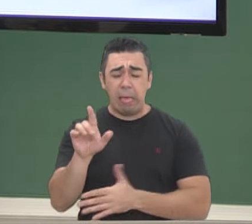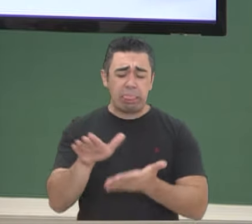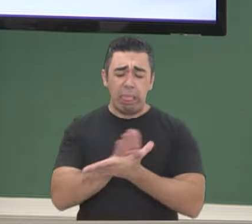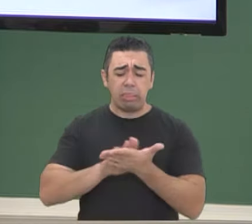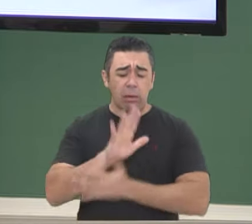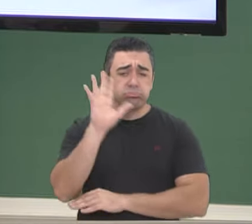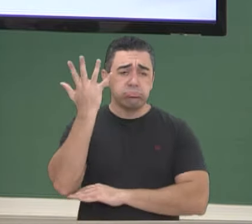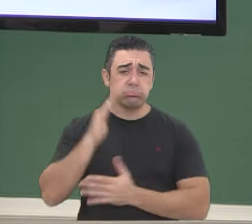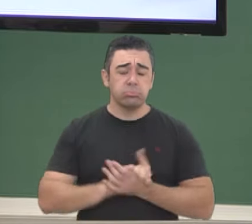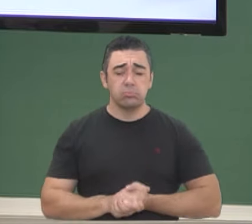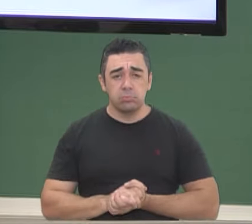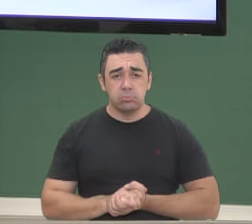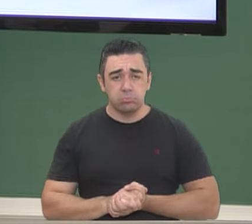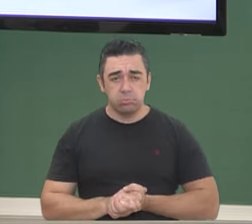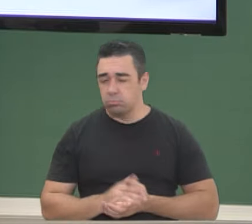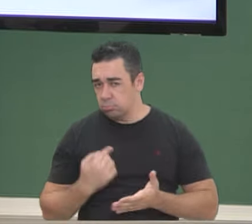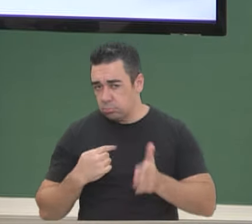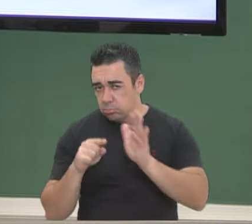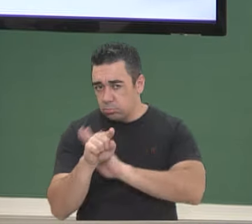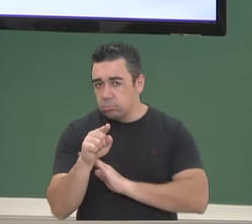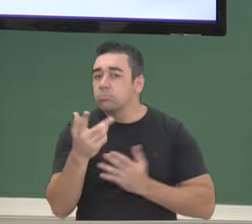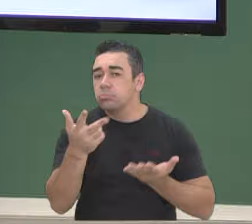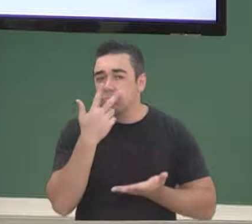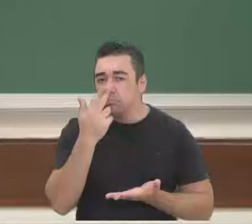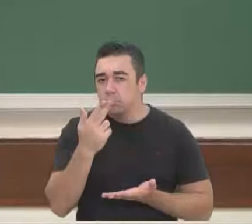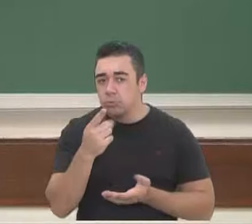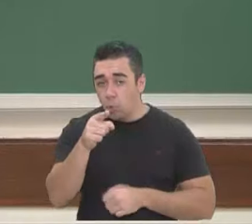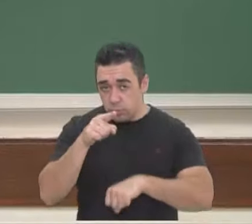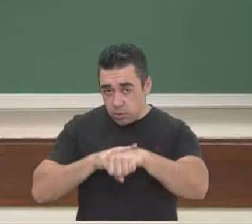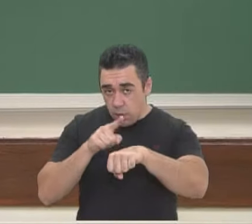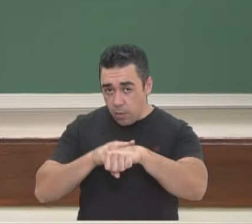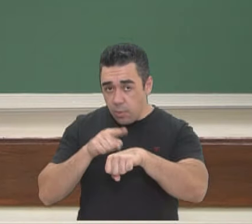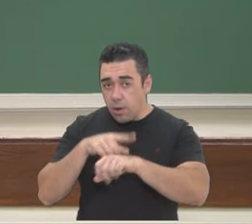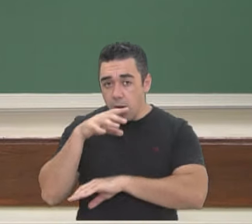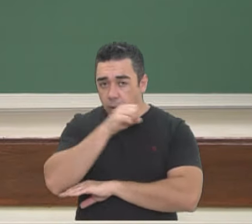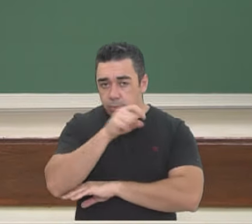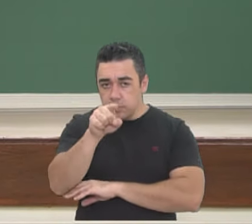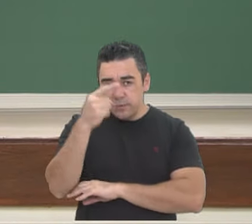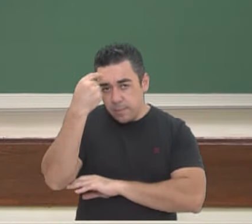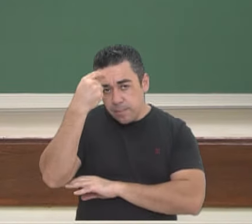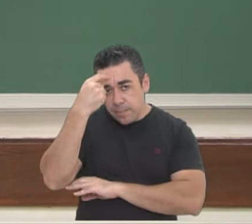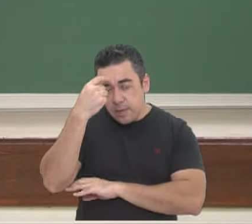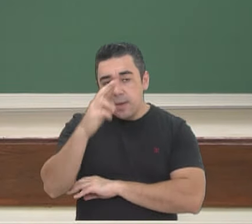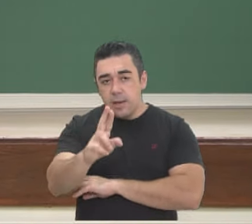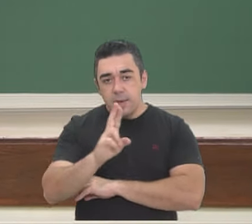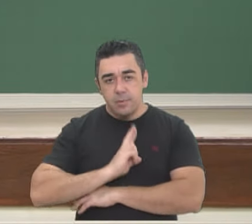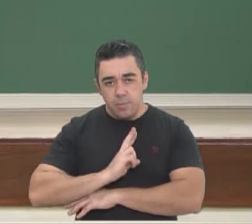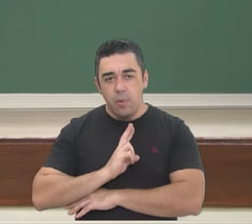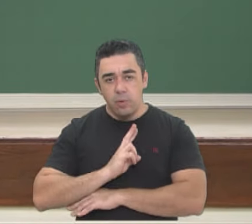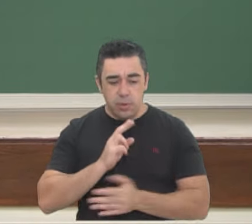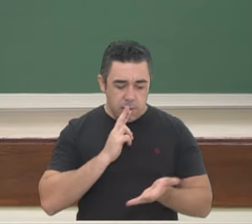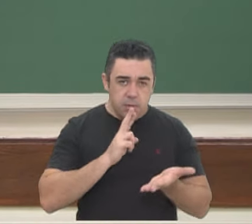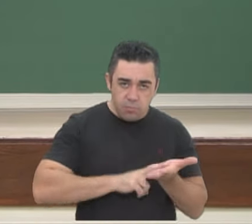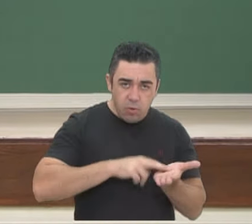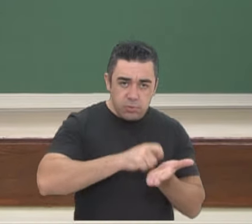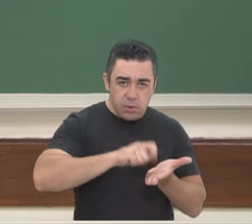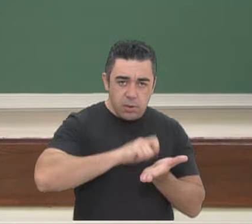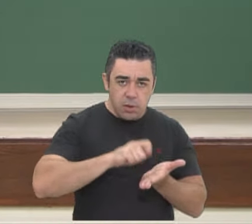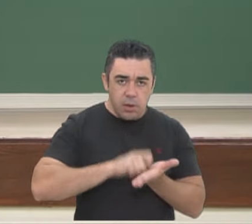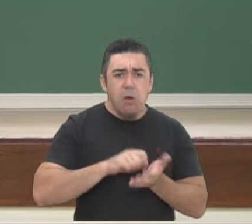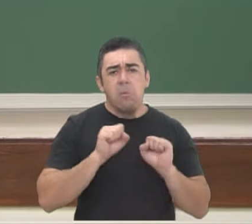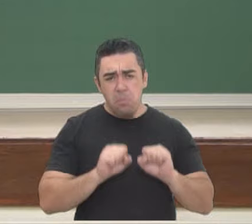irá acontecer e aí um tempinho para que você pense e responda aí no seu caderno